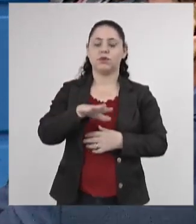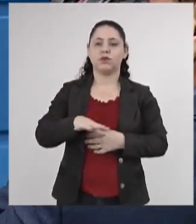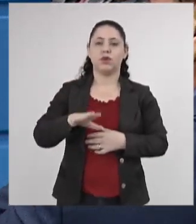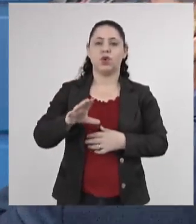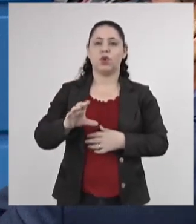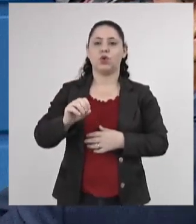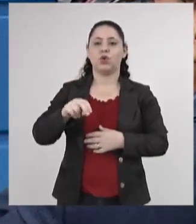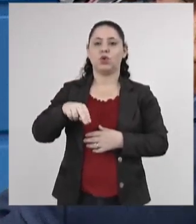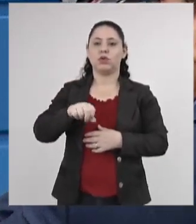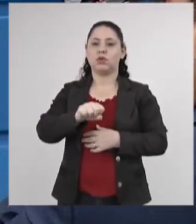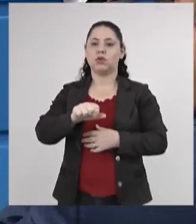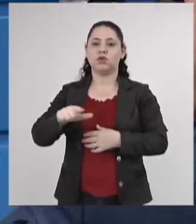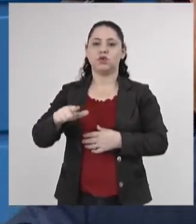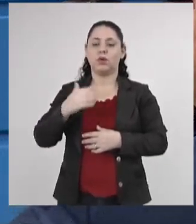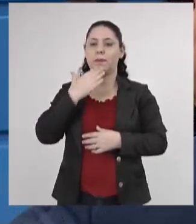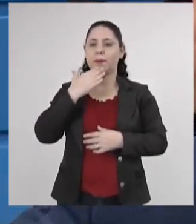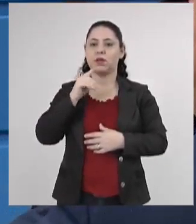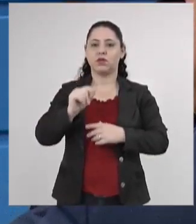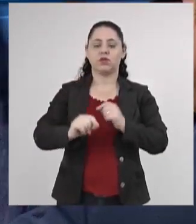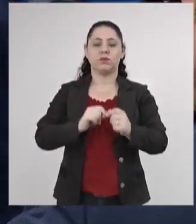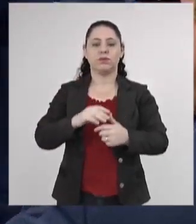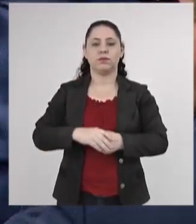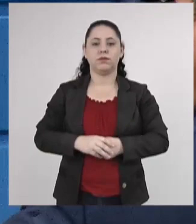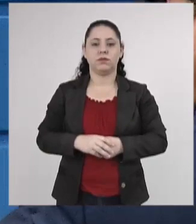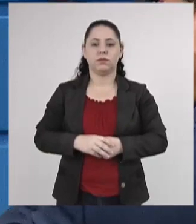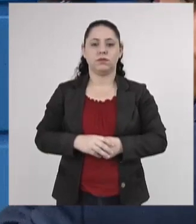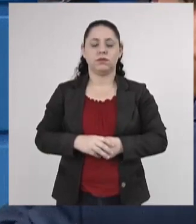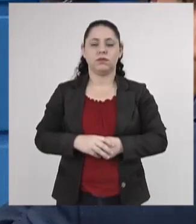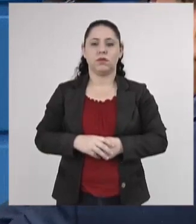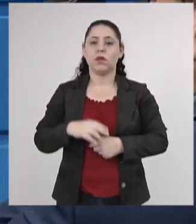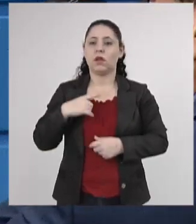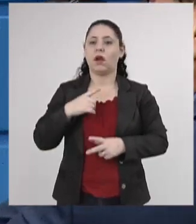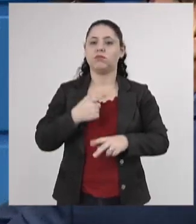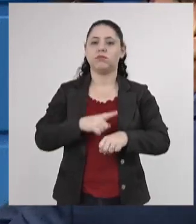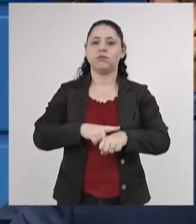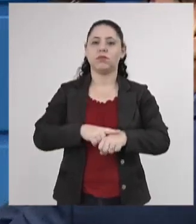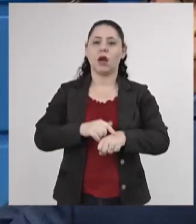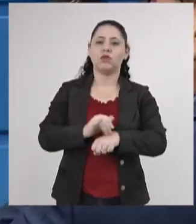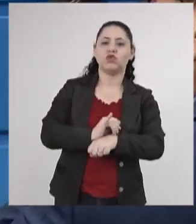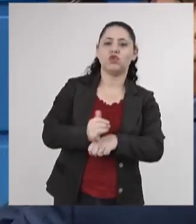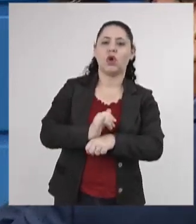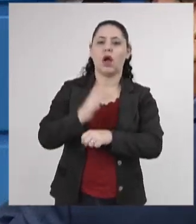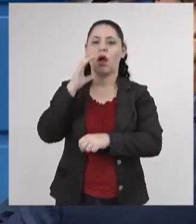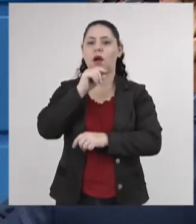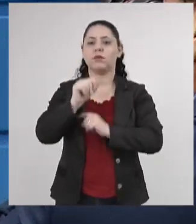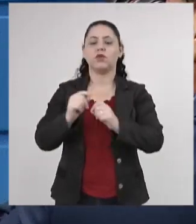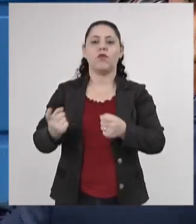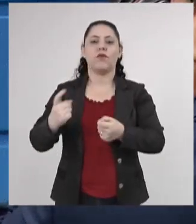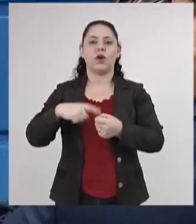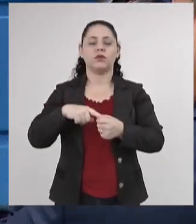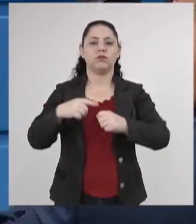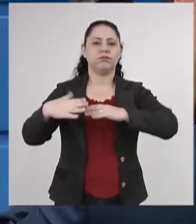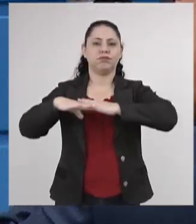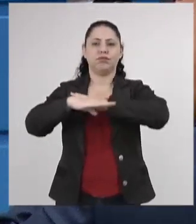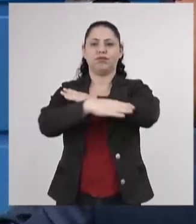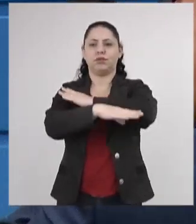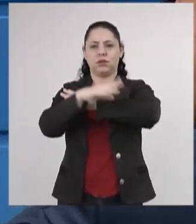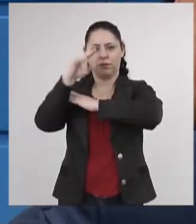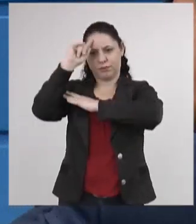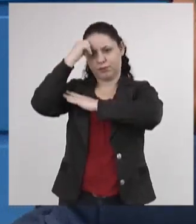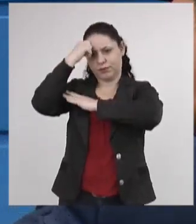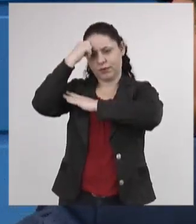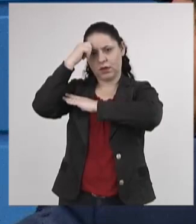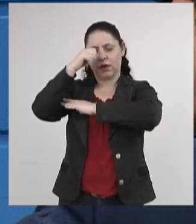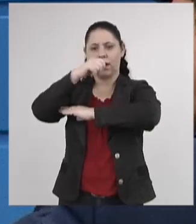Sul do Estado, que é solicitando que sejam adotadas medidas emergenciais para recuperação asfáltica